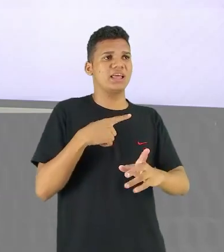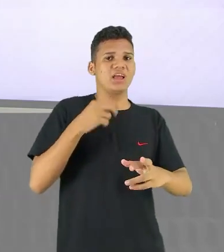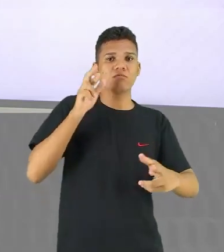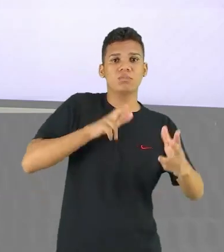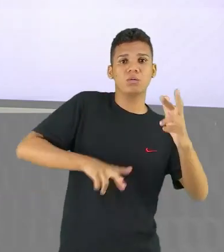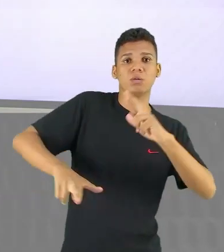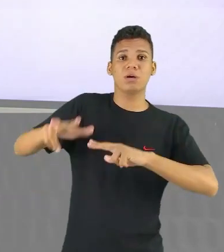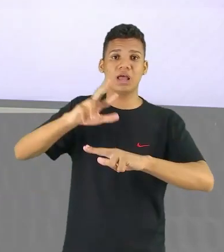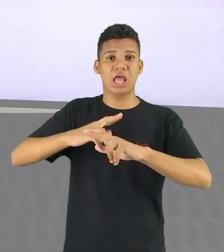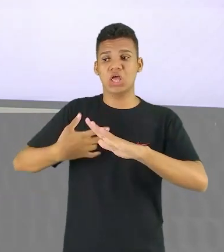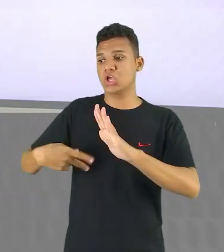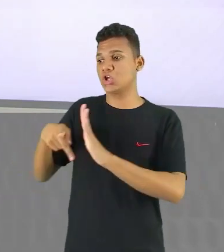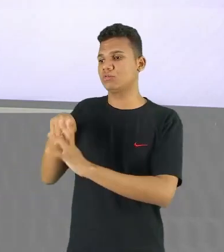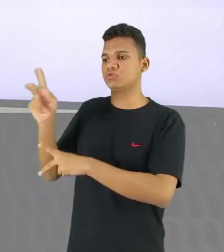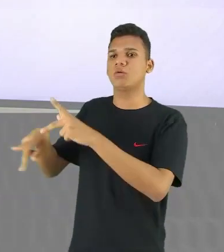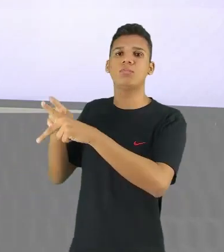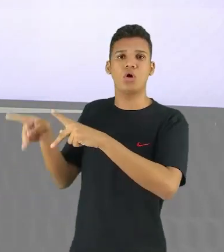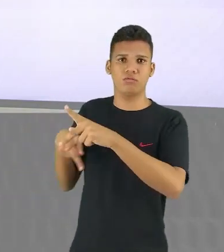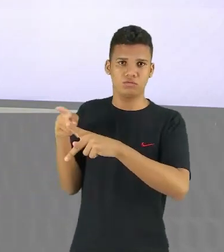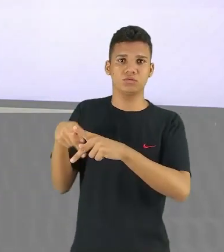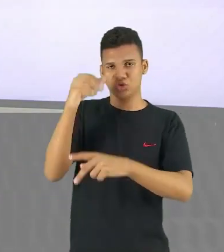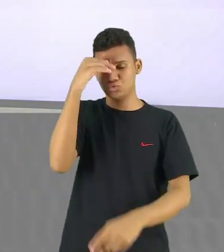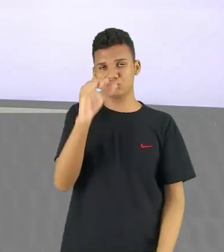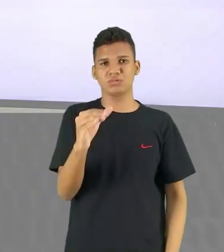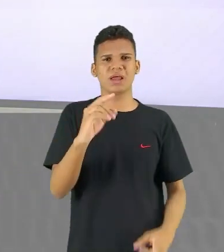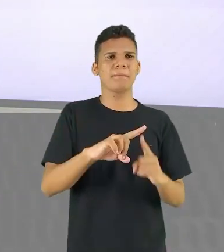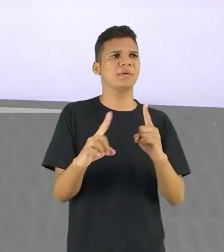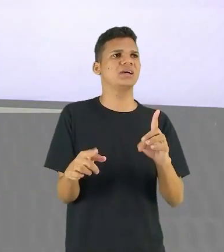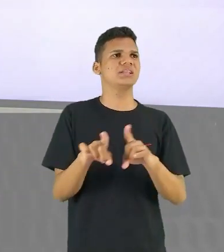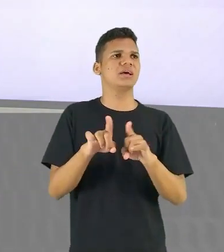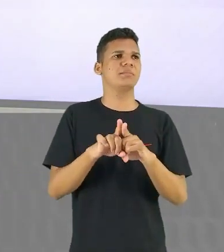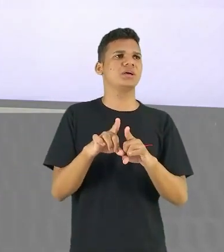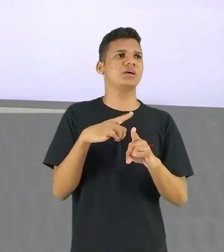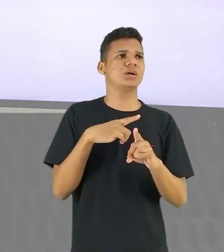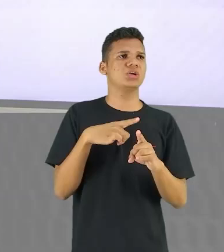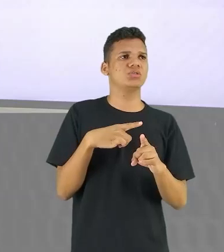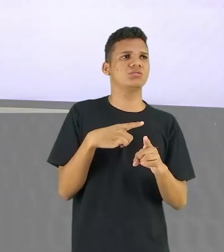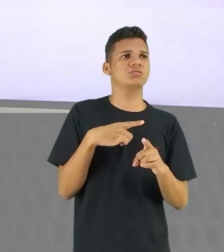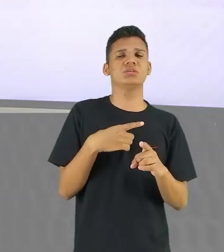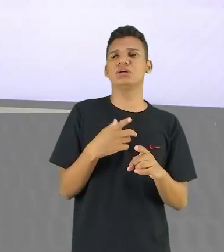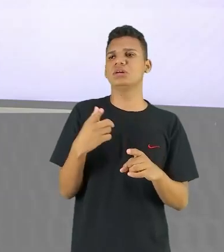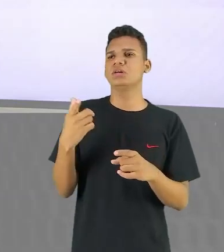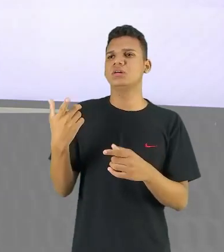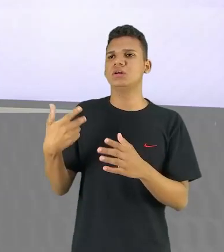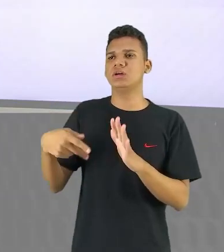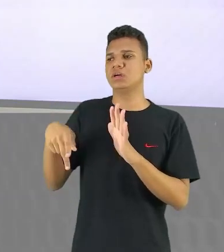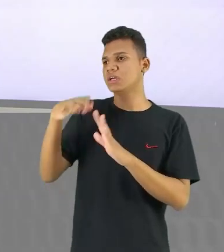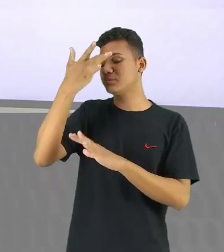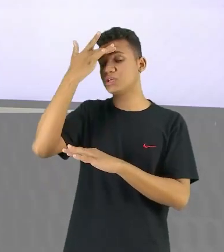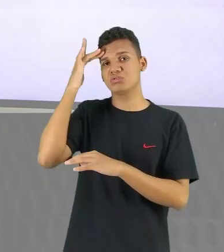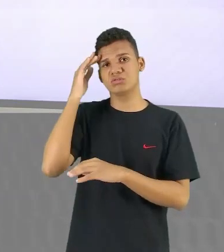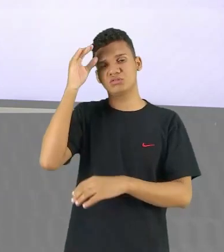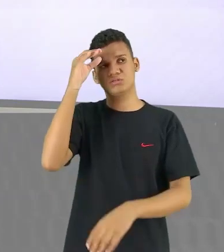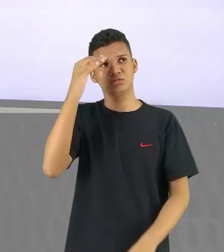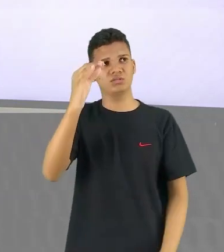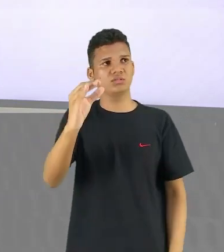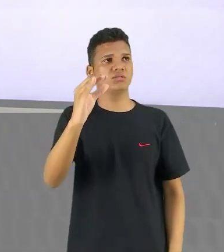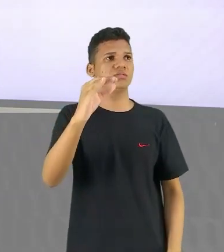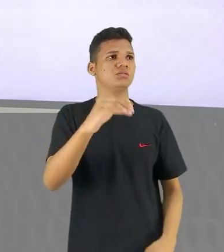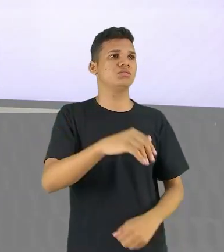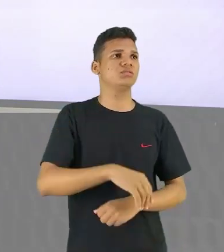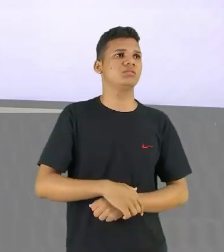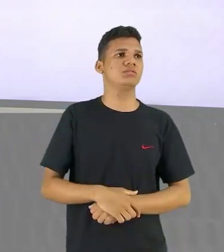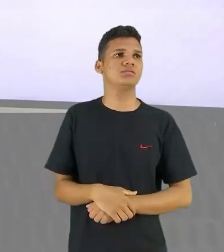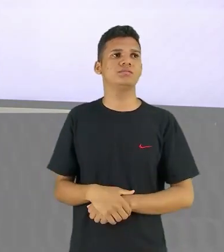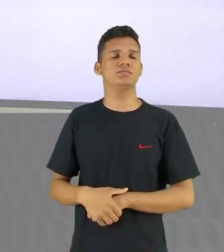povo britânico. Então ele coloca, pega um pouco dos celtas, dos anglos, dos saxões, dos picts, dos